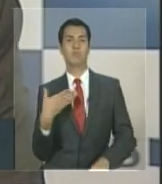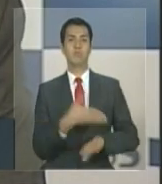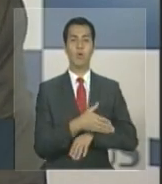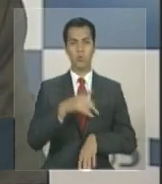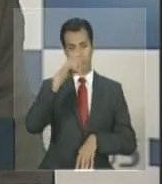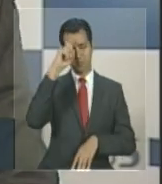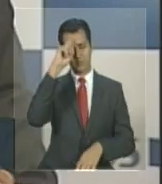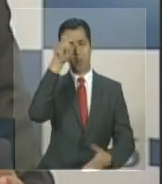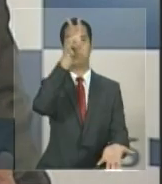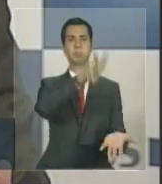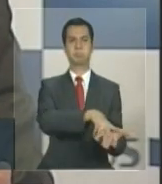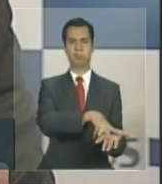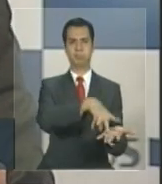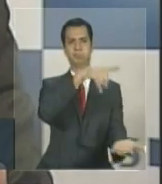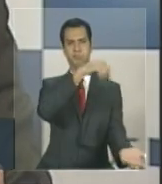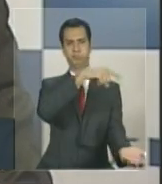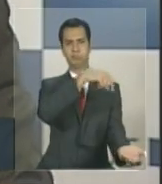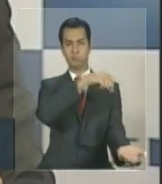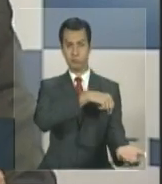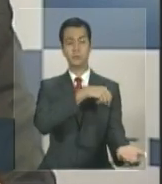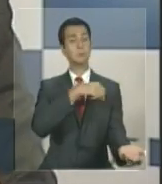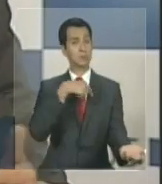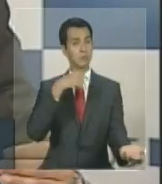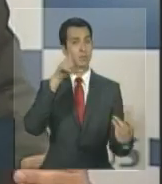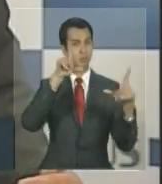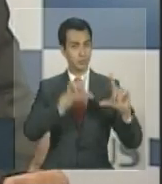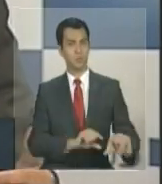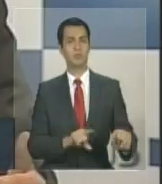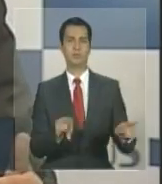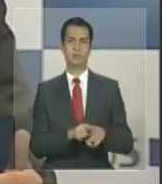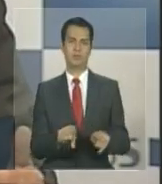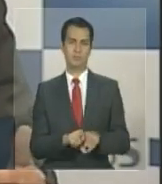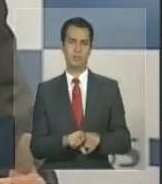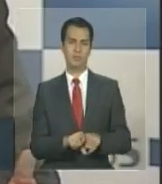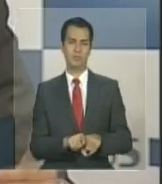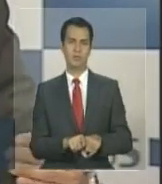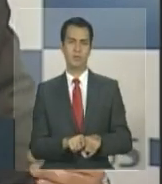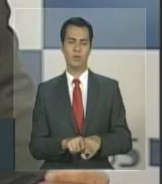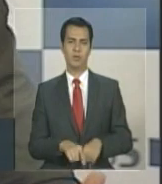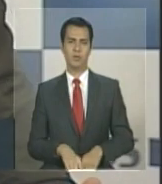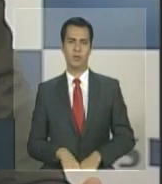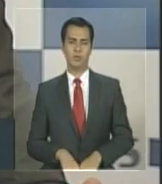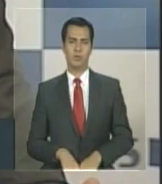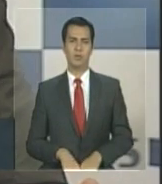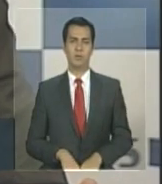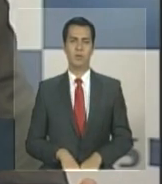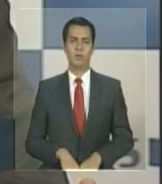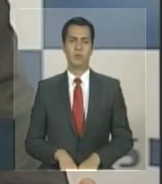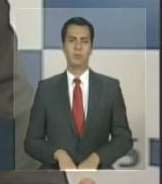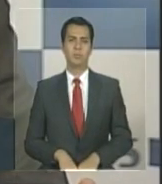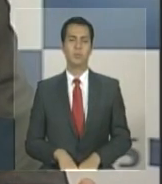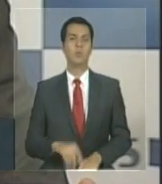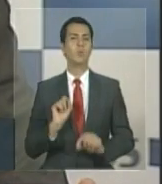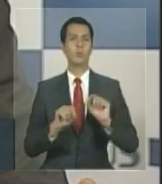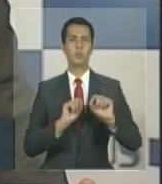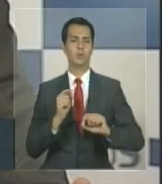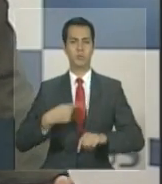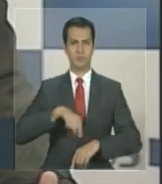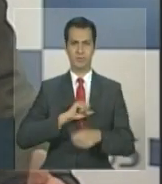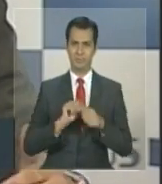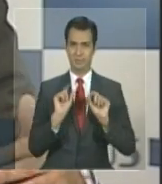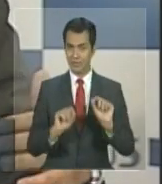graves em 2011 comparados em 2010, que foi, por um lado, expandir a campanha de